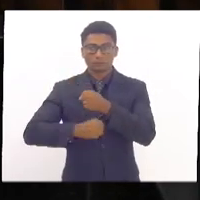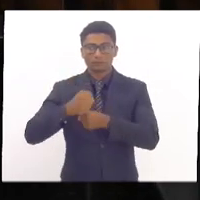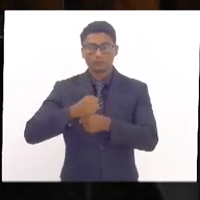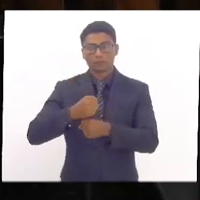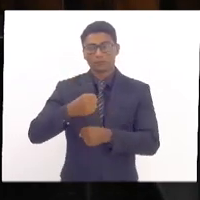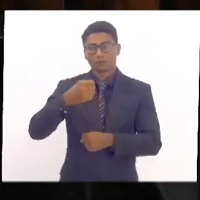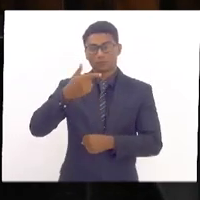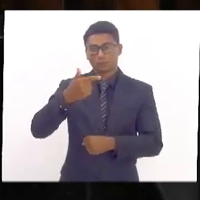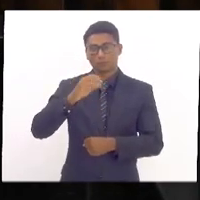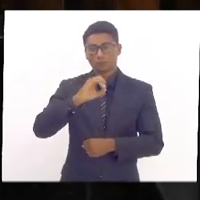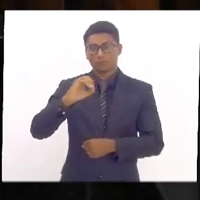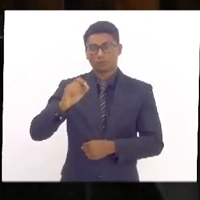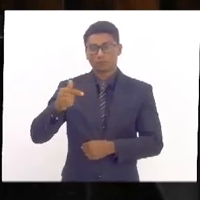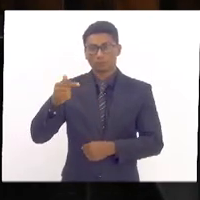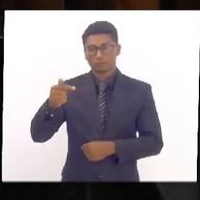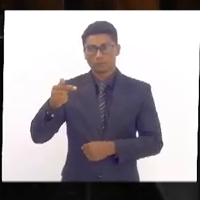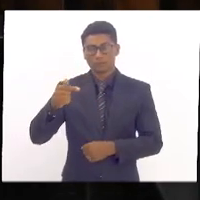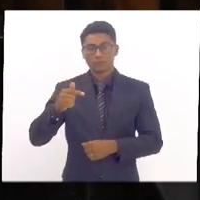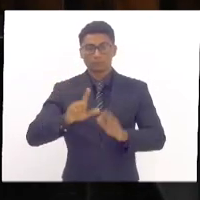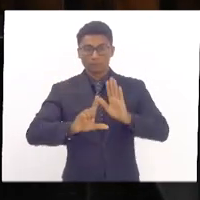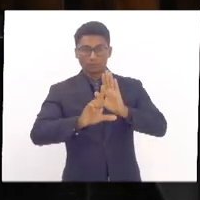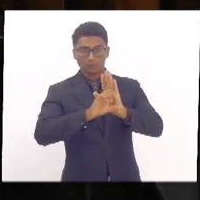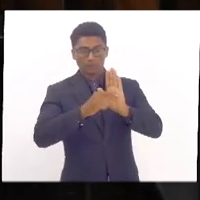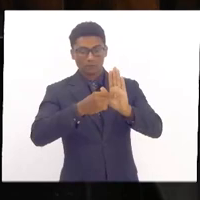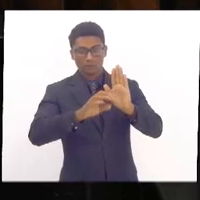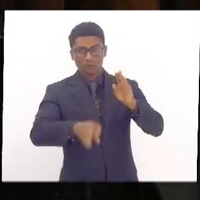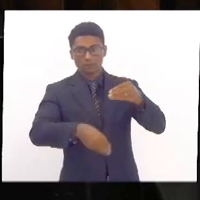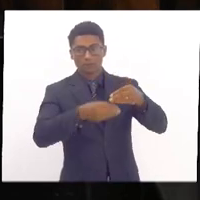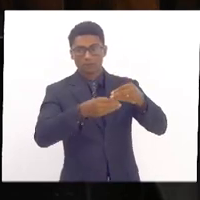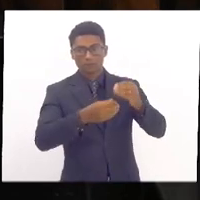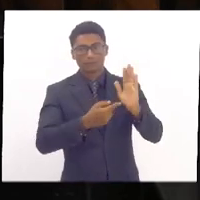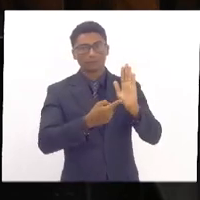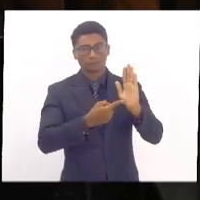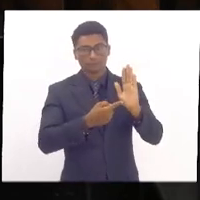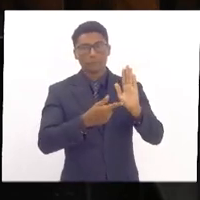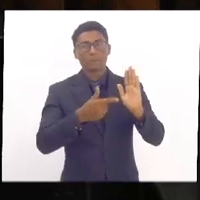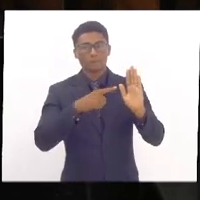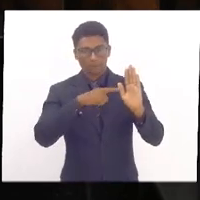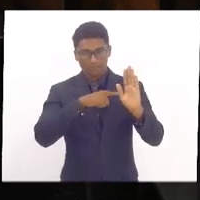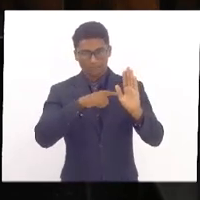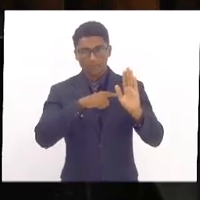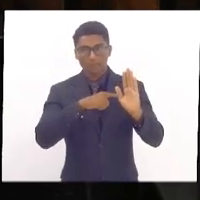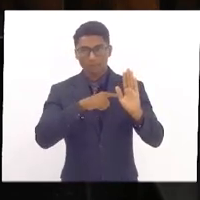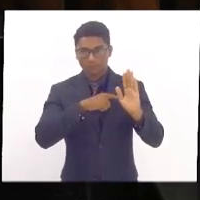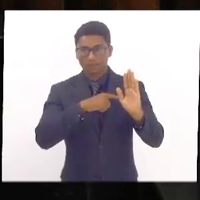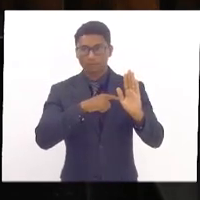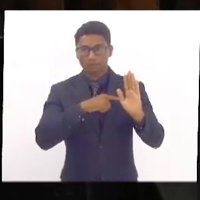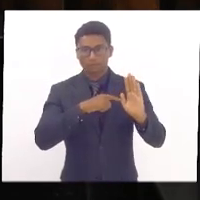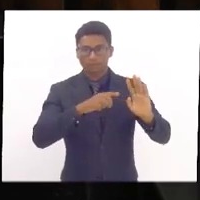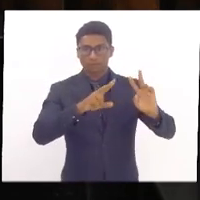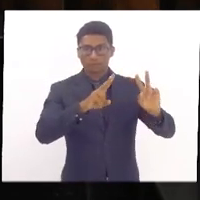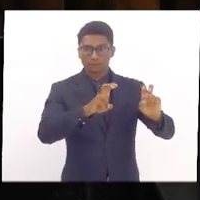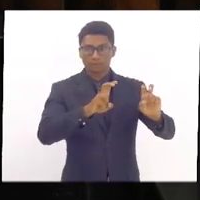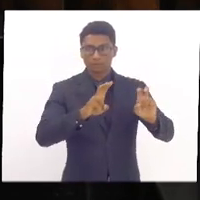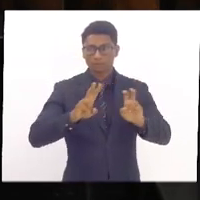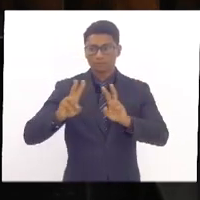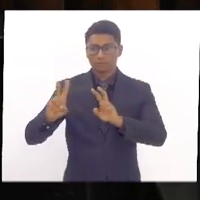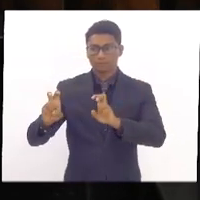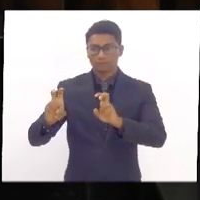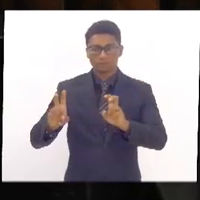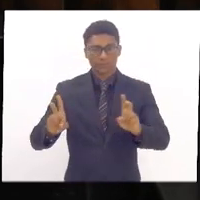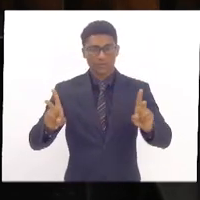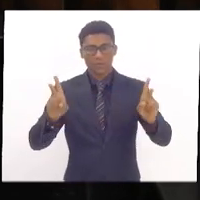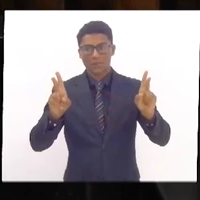12/7/2007. Esta lei complementar tem o mesmo título da lei daqui,